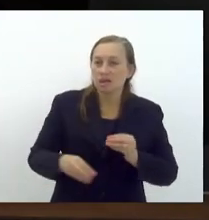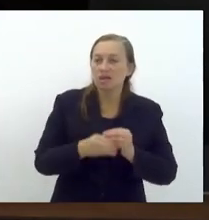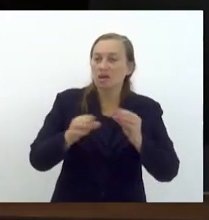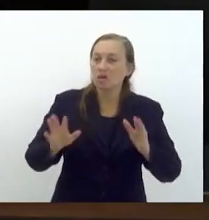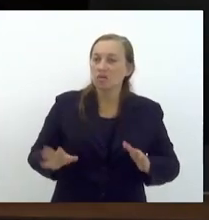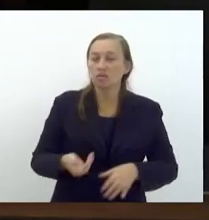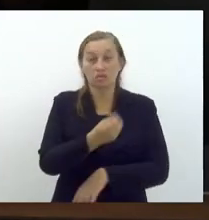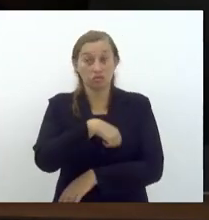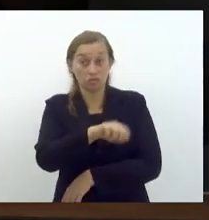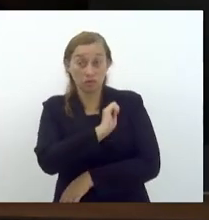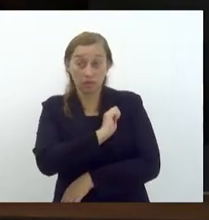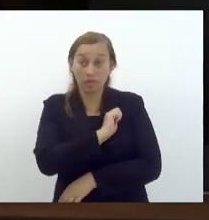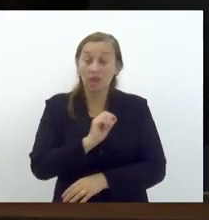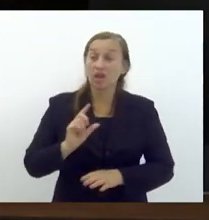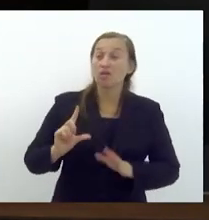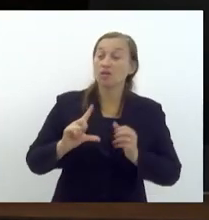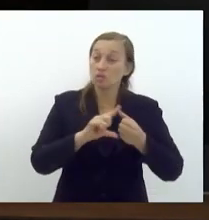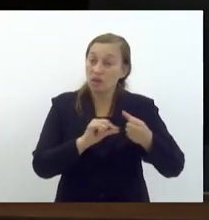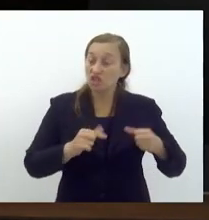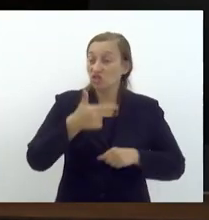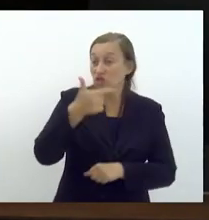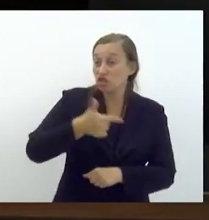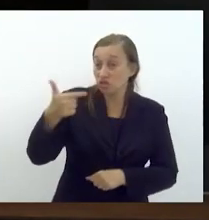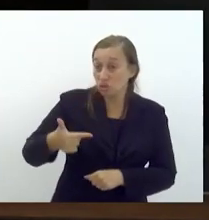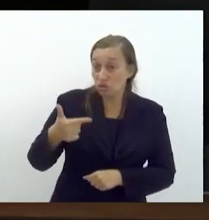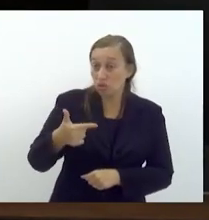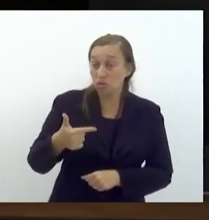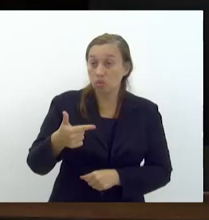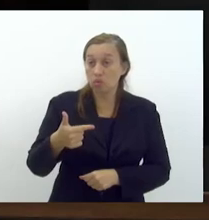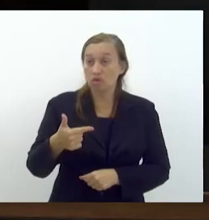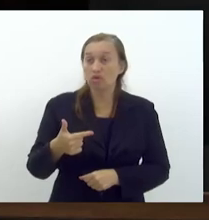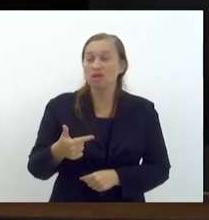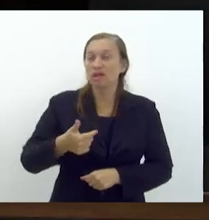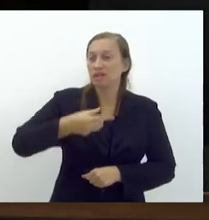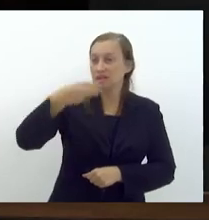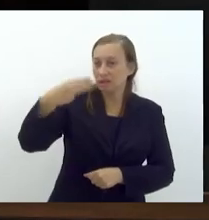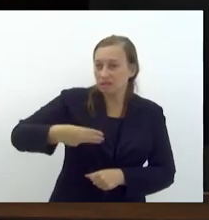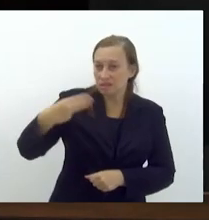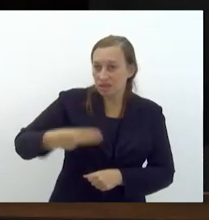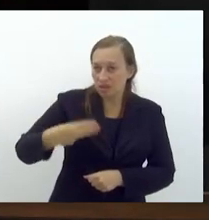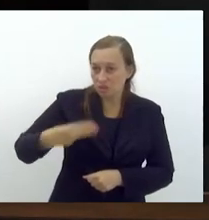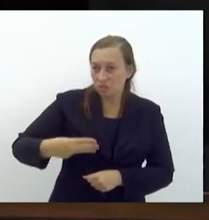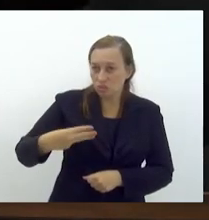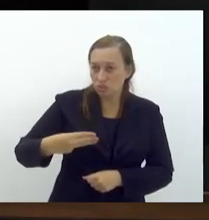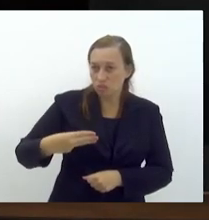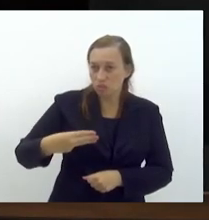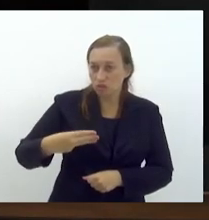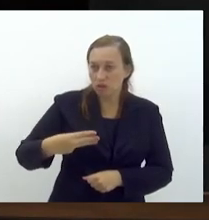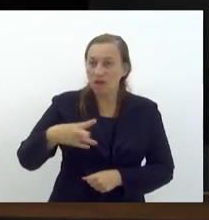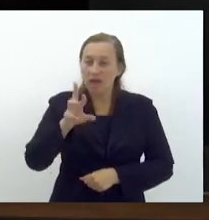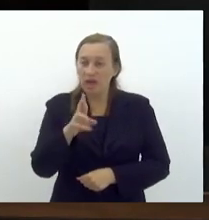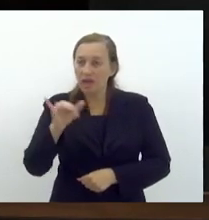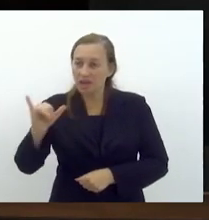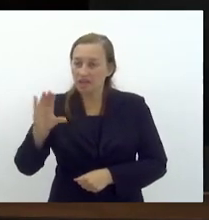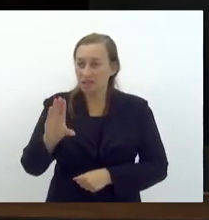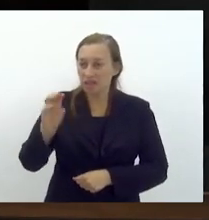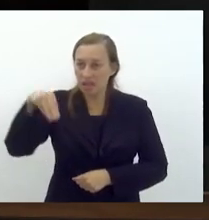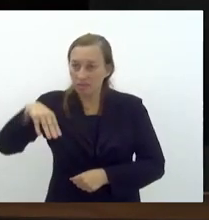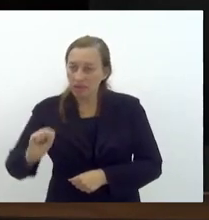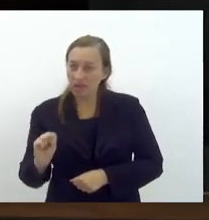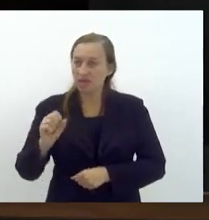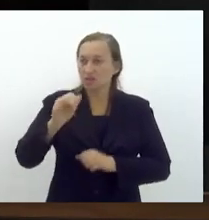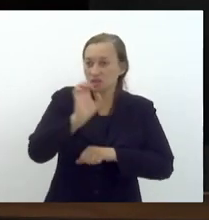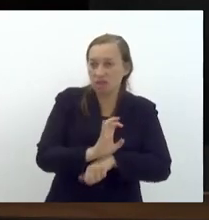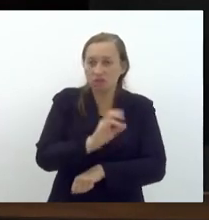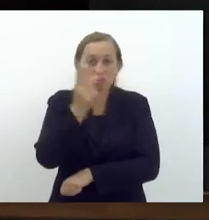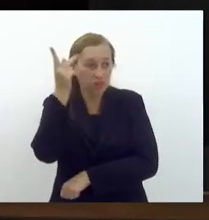incentivo fiscal previsto no artigo 22 do anexo terceiro do rcms do